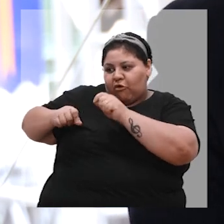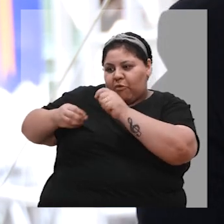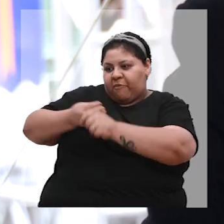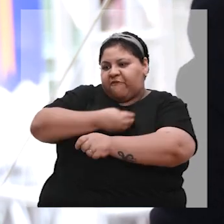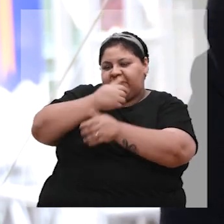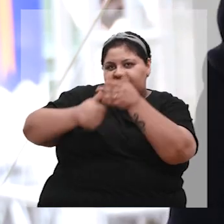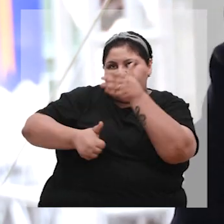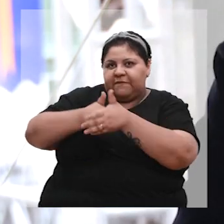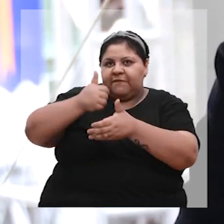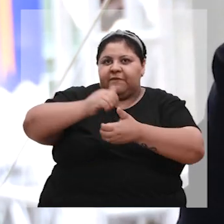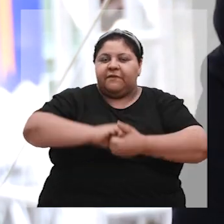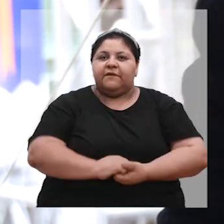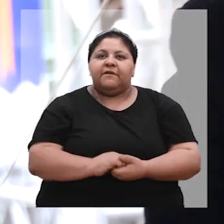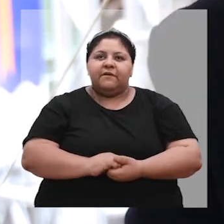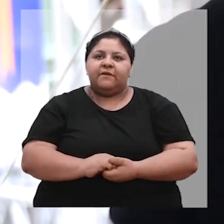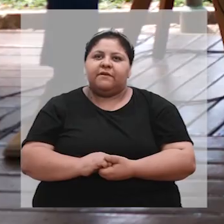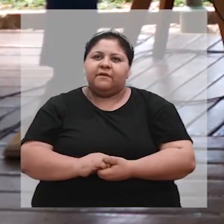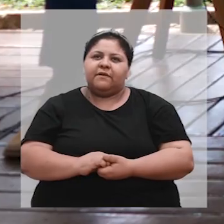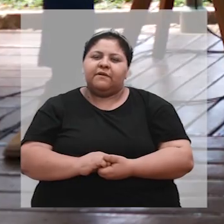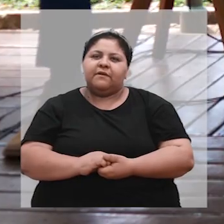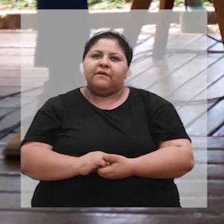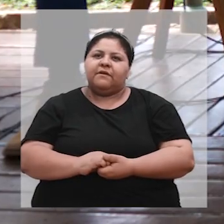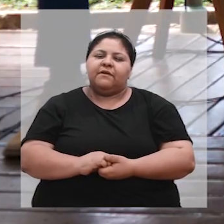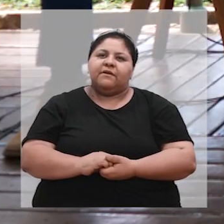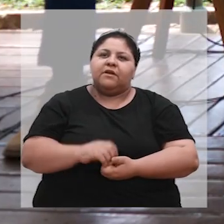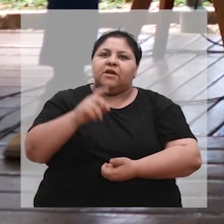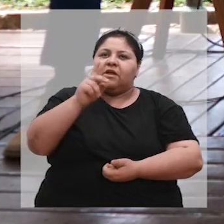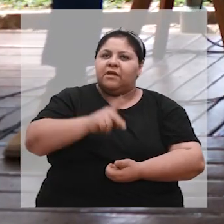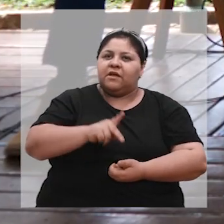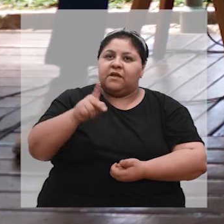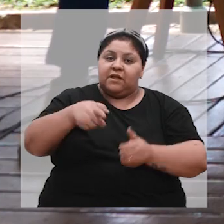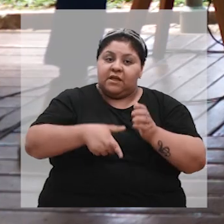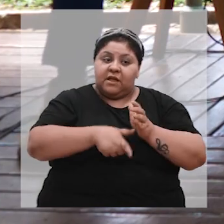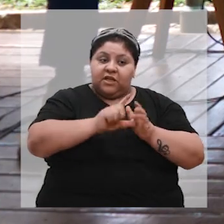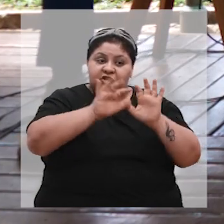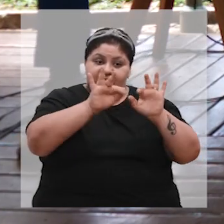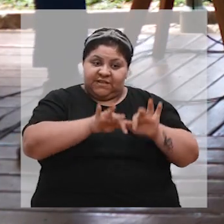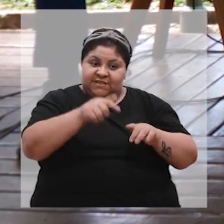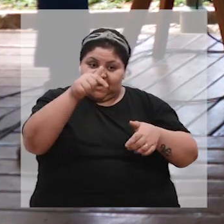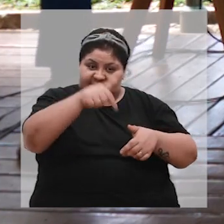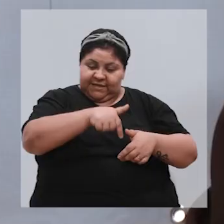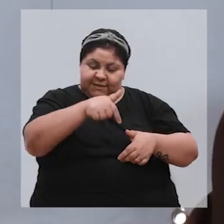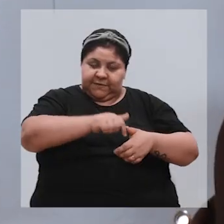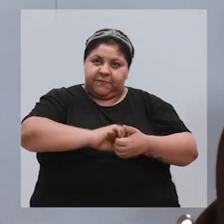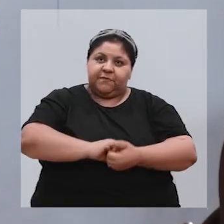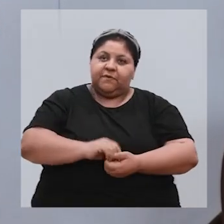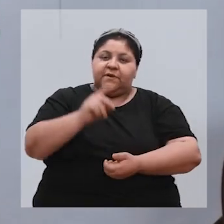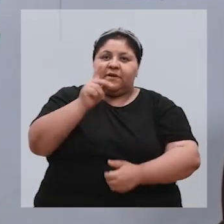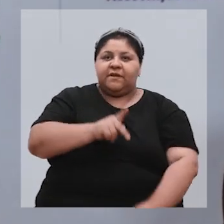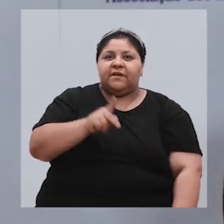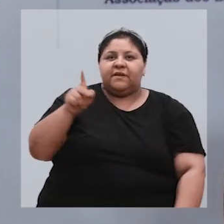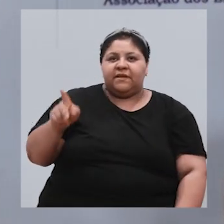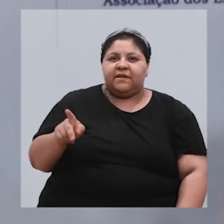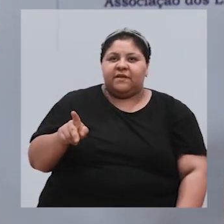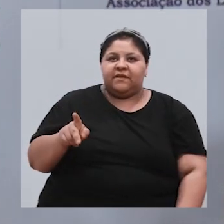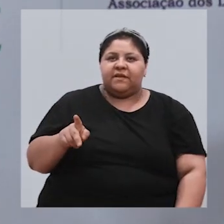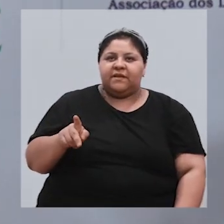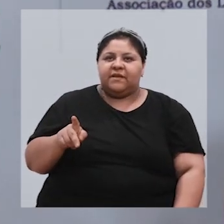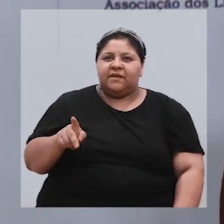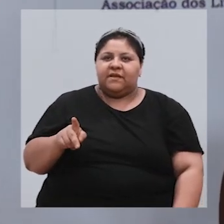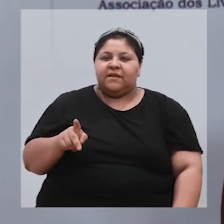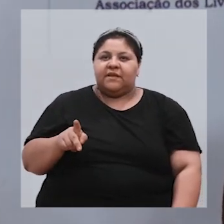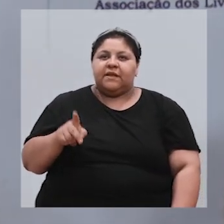para ter cada vez uma vida melhor, né? Claro, e até o professor, gente, antes de fechar esse bloco da Roda de Saberes, o